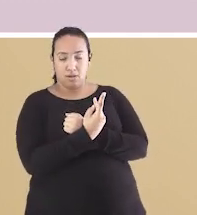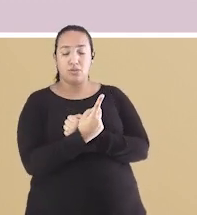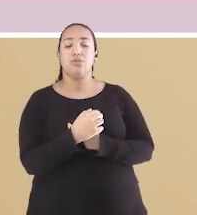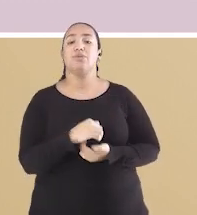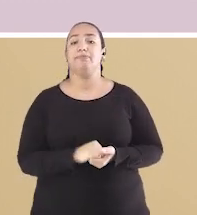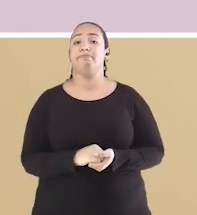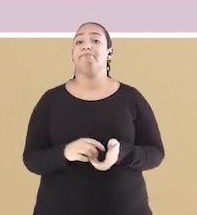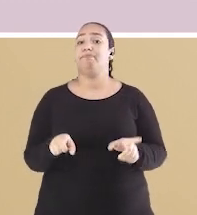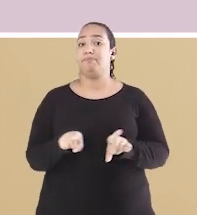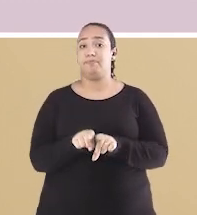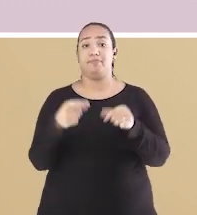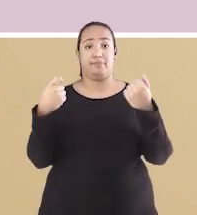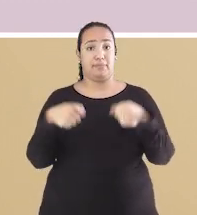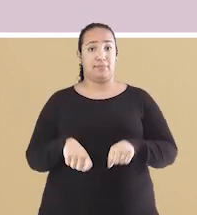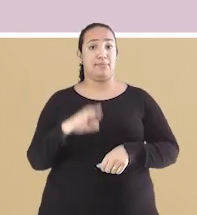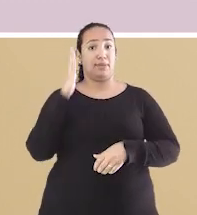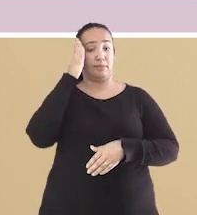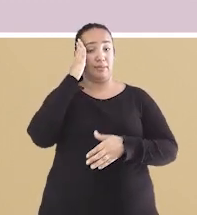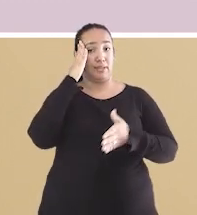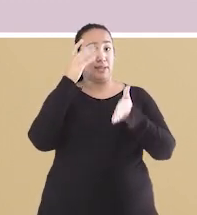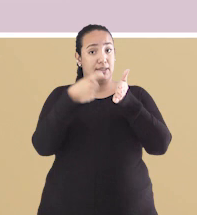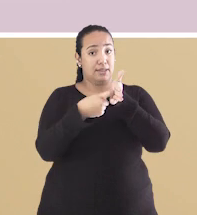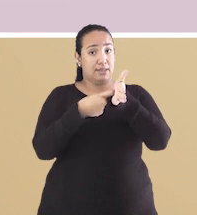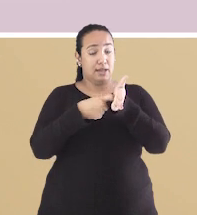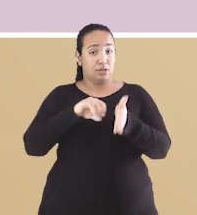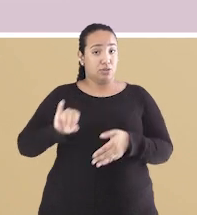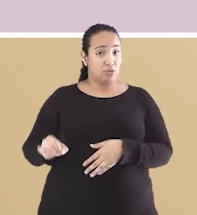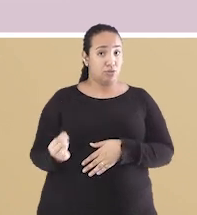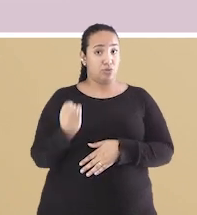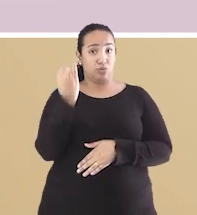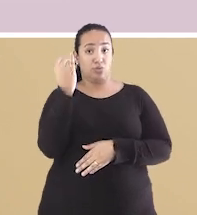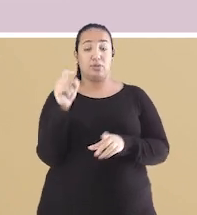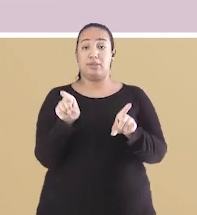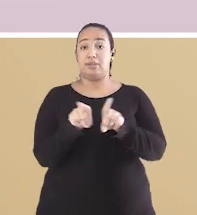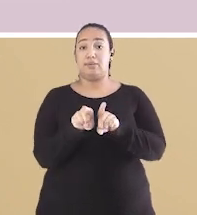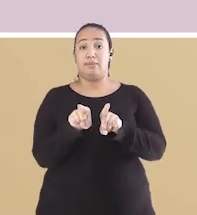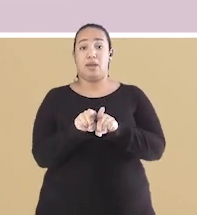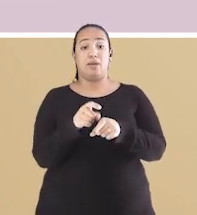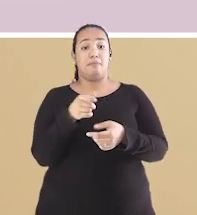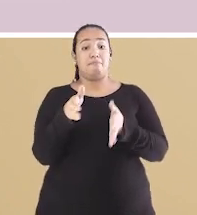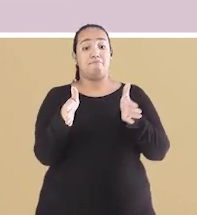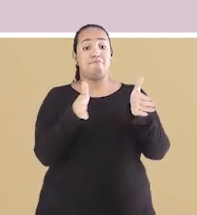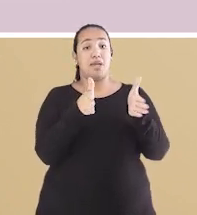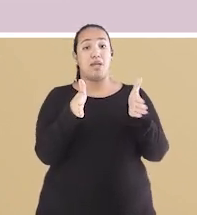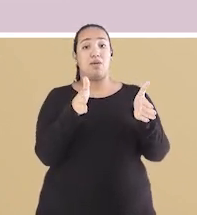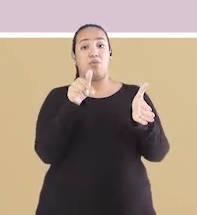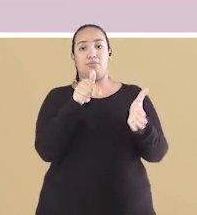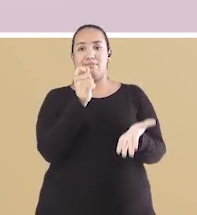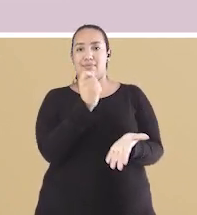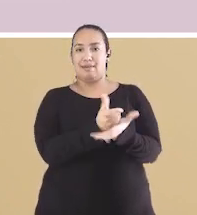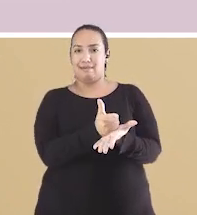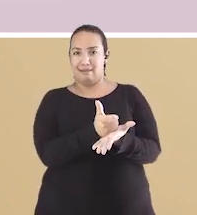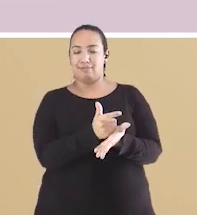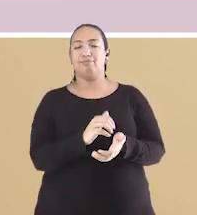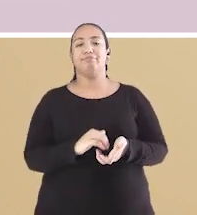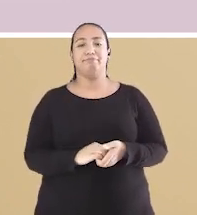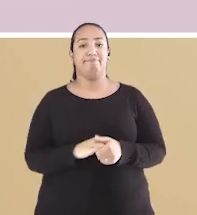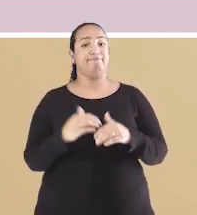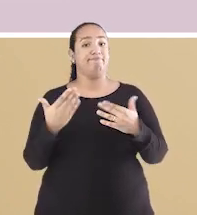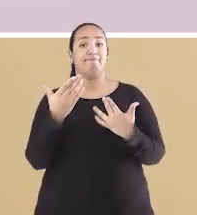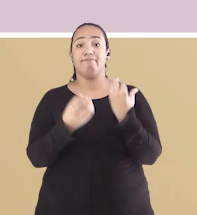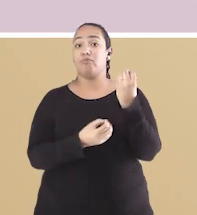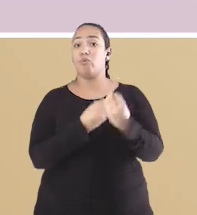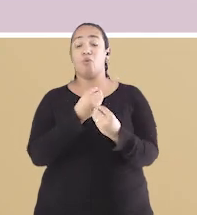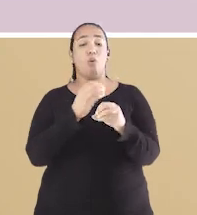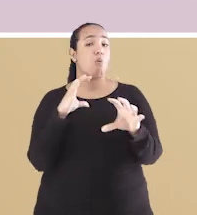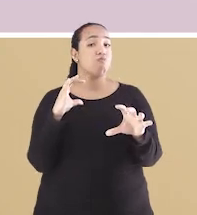também precisamos saber da taxa de juros e o prazo do pagamento. E a fórmula para podermos realizar